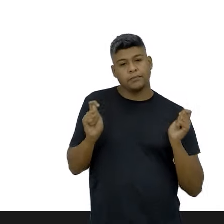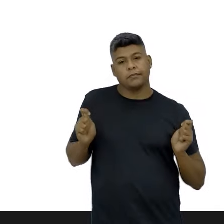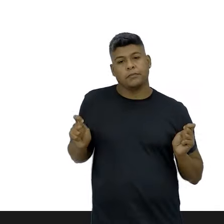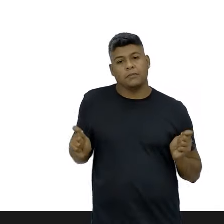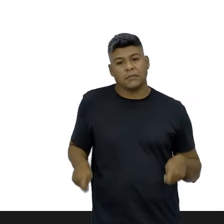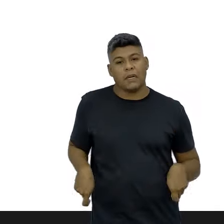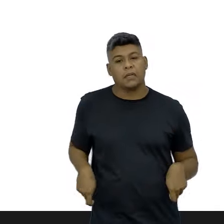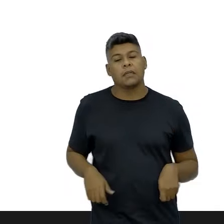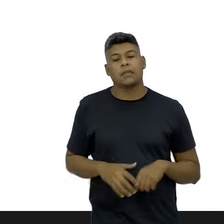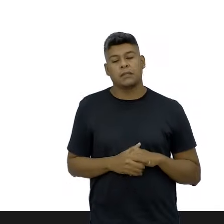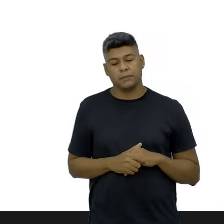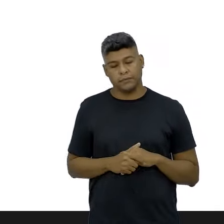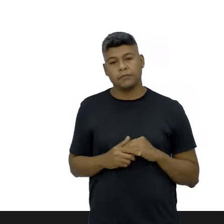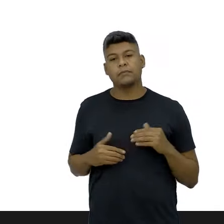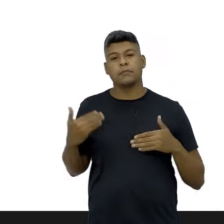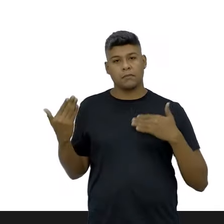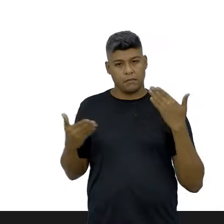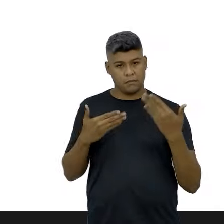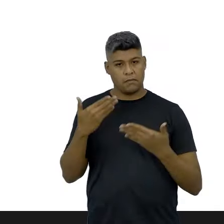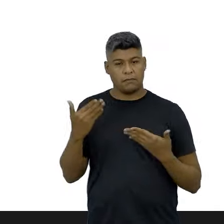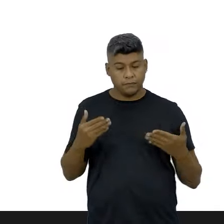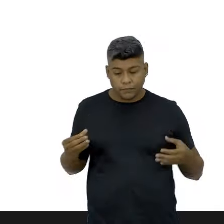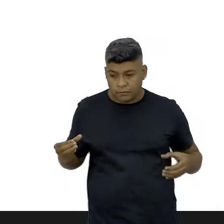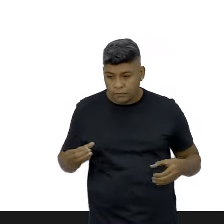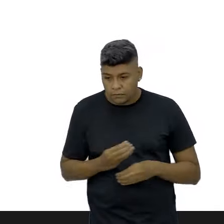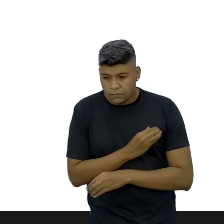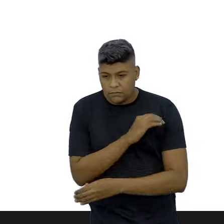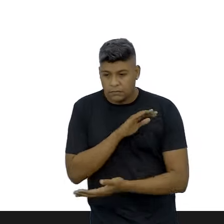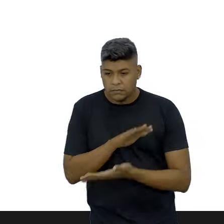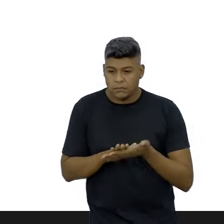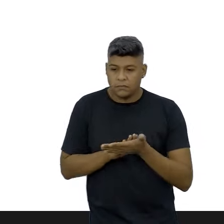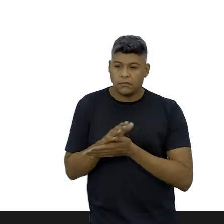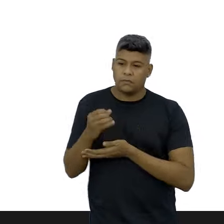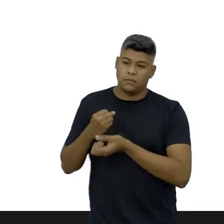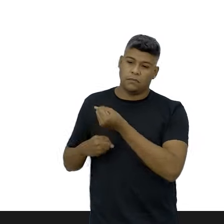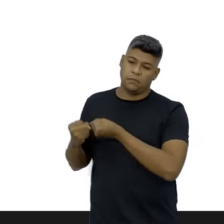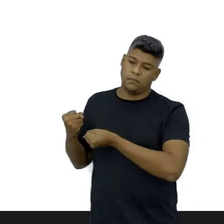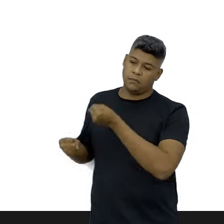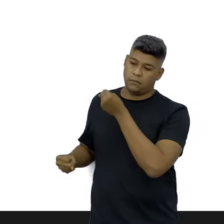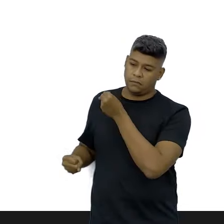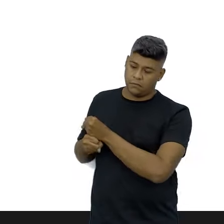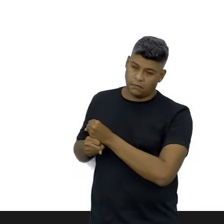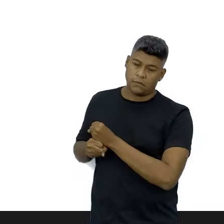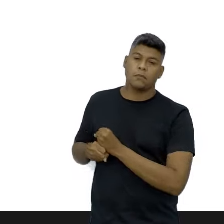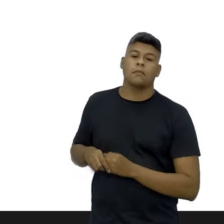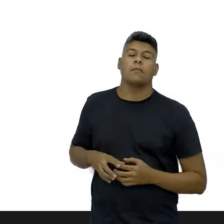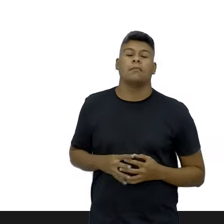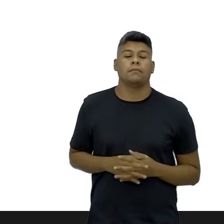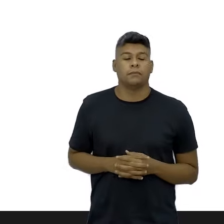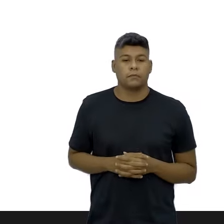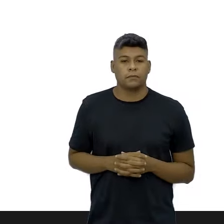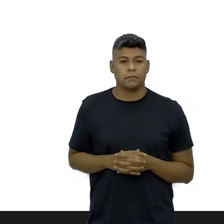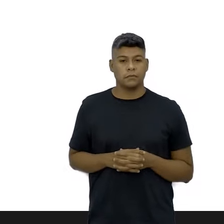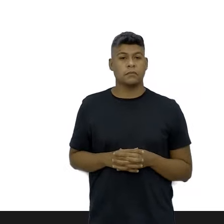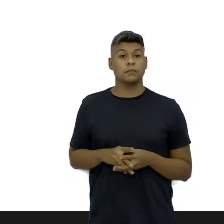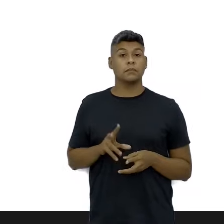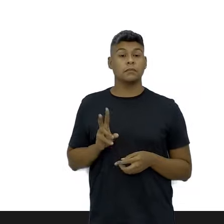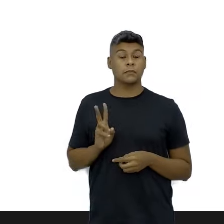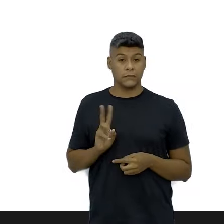possivelmente, o seu desenvolvimento não se completou no ano anterior. E, em segundo lugar, né, mesmo